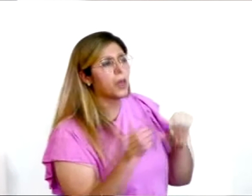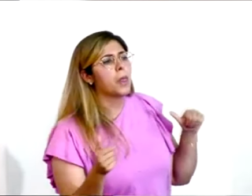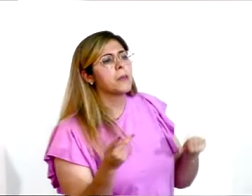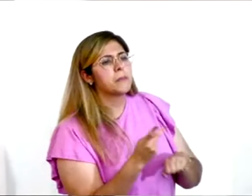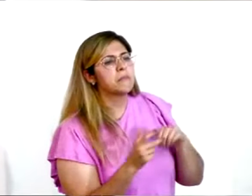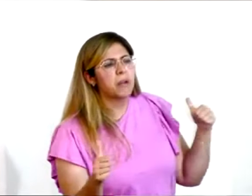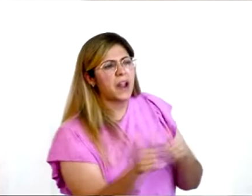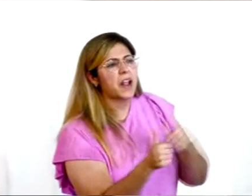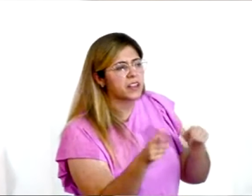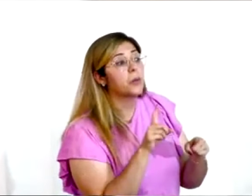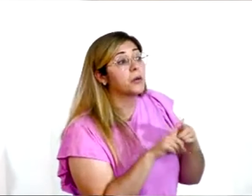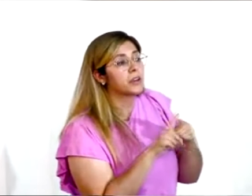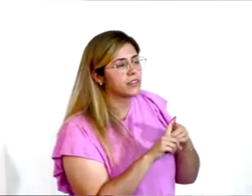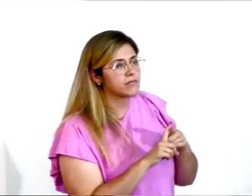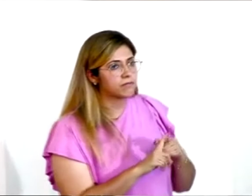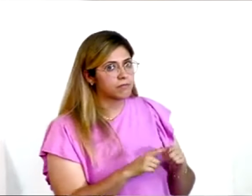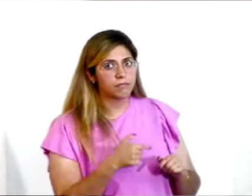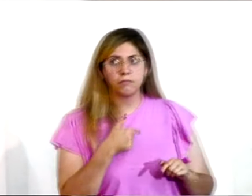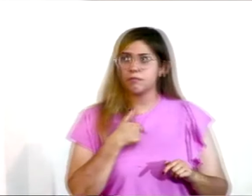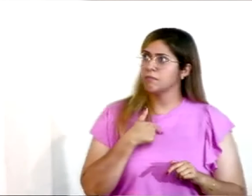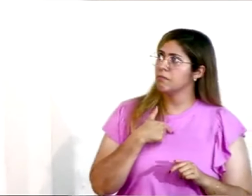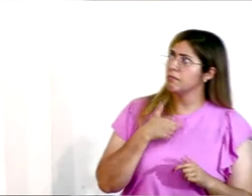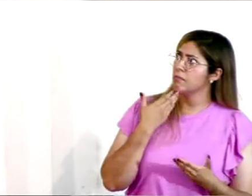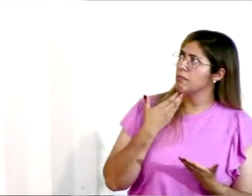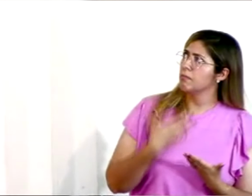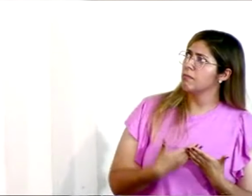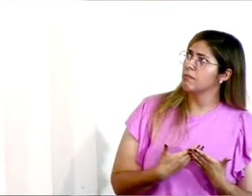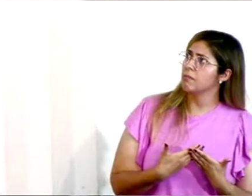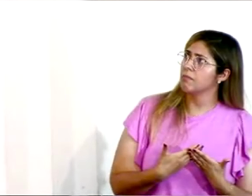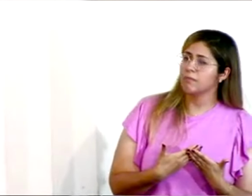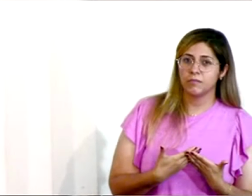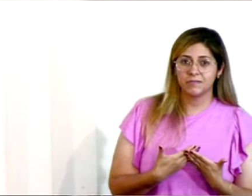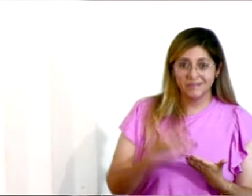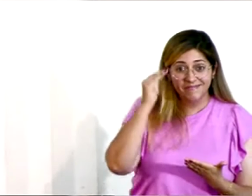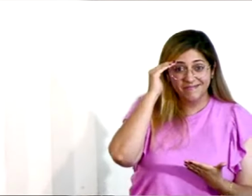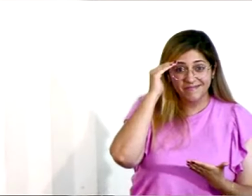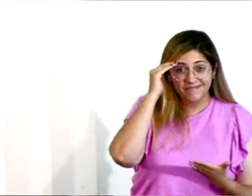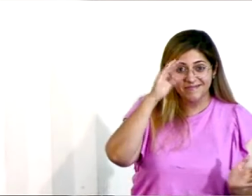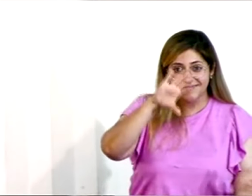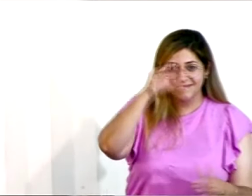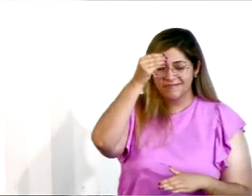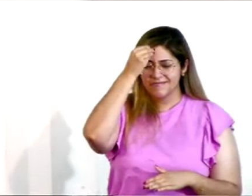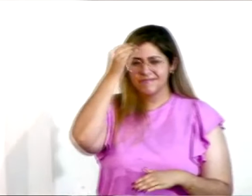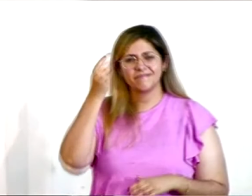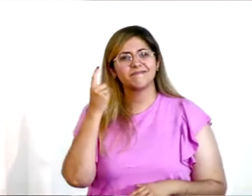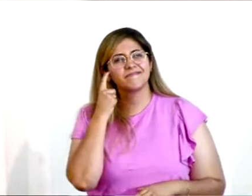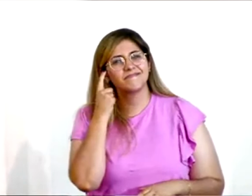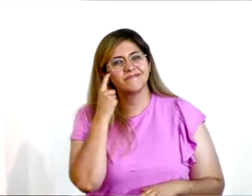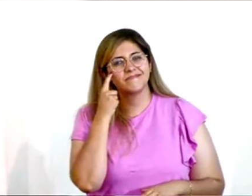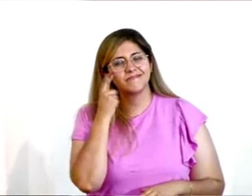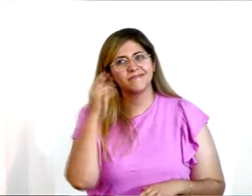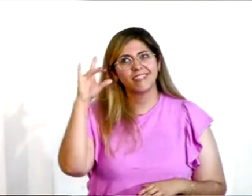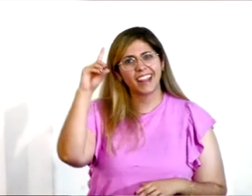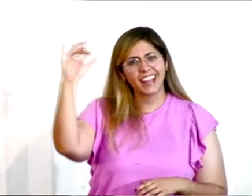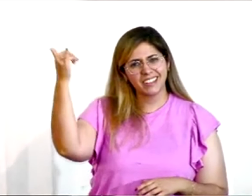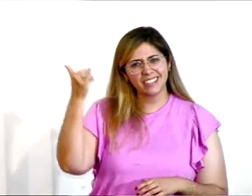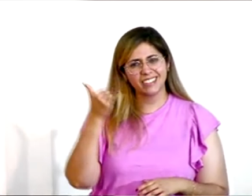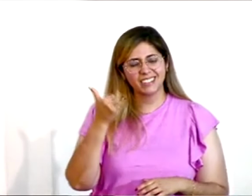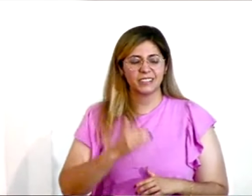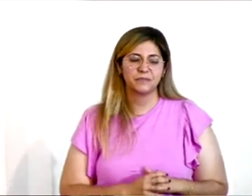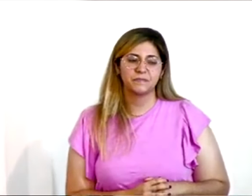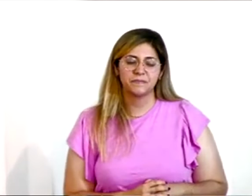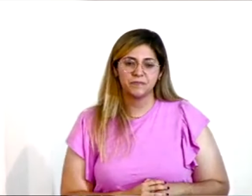Eu acho interessante, preciosidade do texto só, mas eu acho interessante esse jeito de Deus falar. Deus tem os seus jeitos de